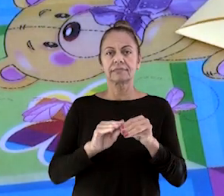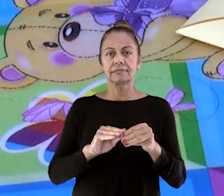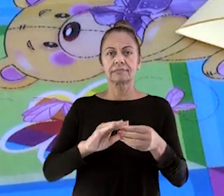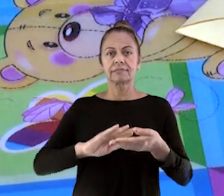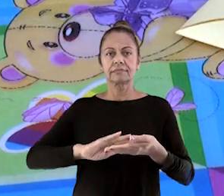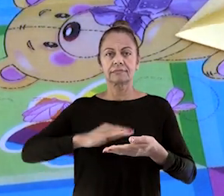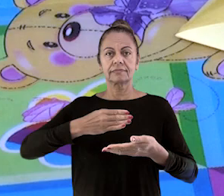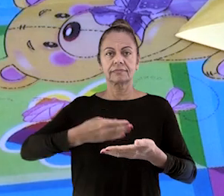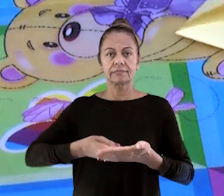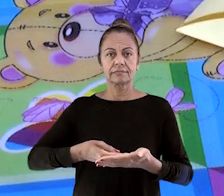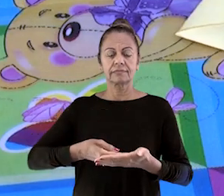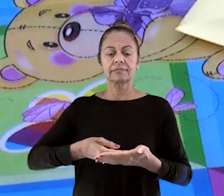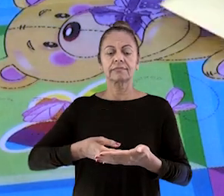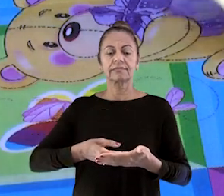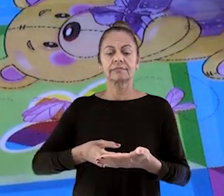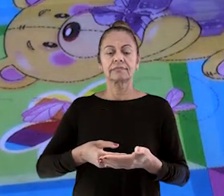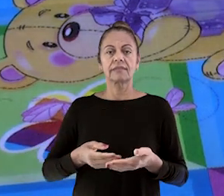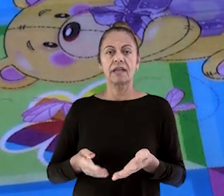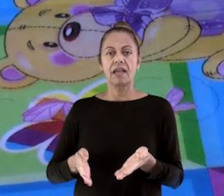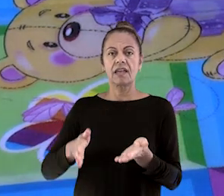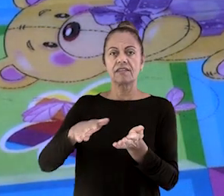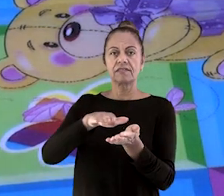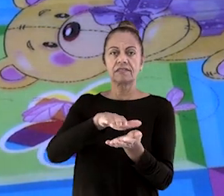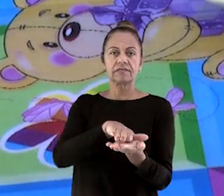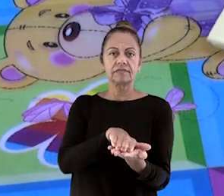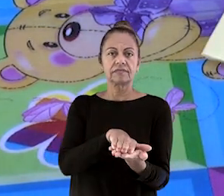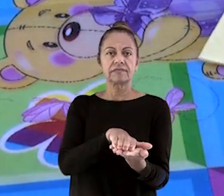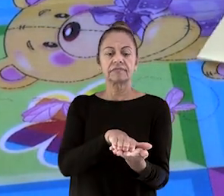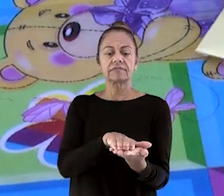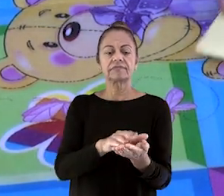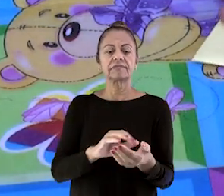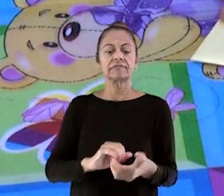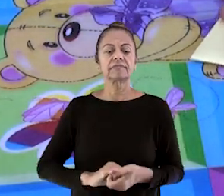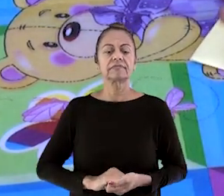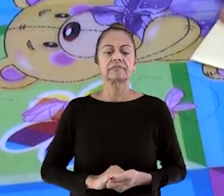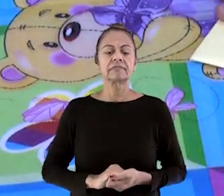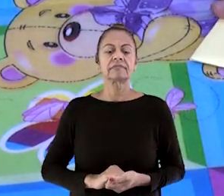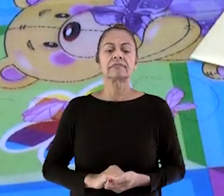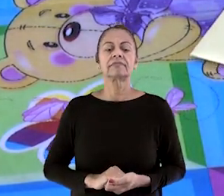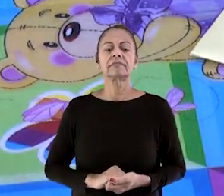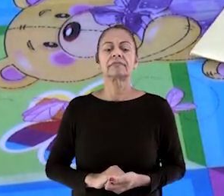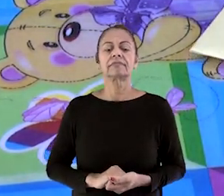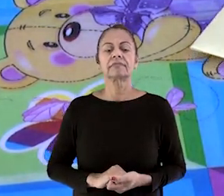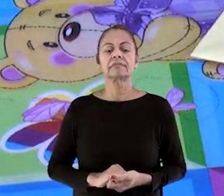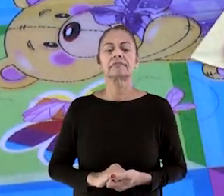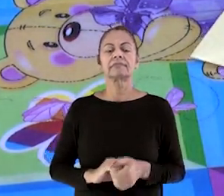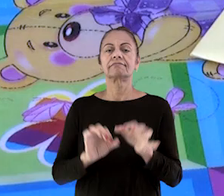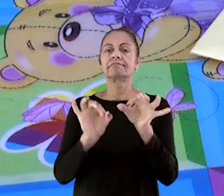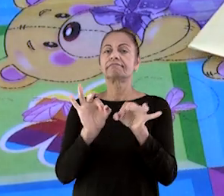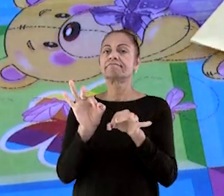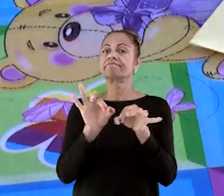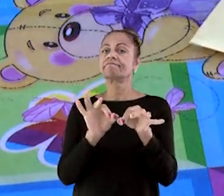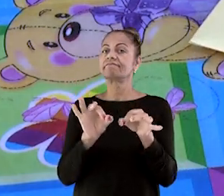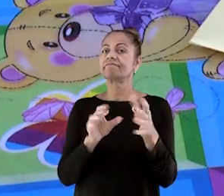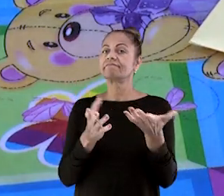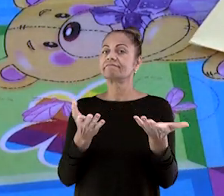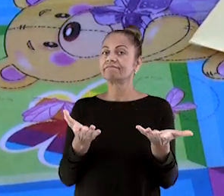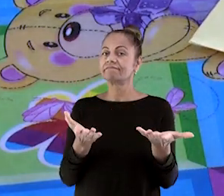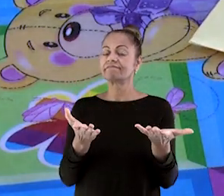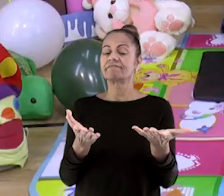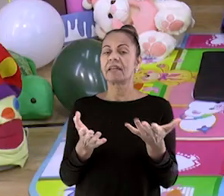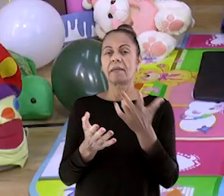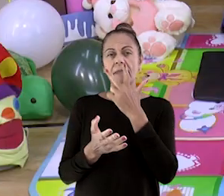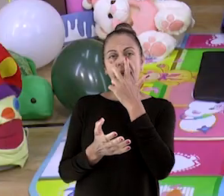aqui essas pontas eu viro a folha Olha eu já tenho aqui um formato de